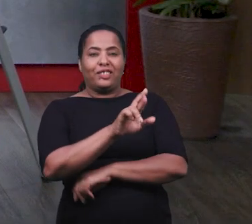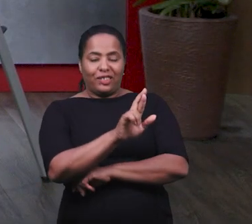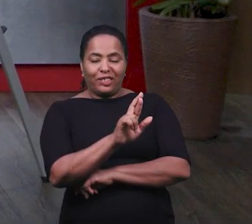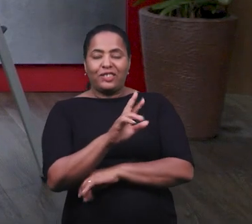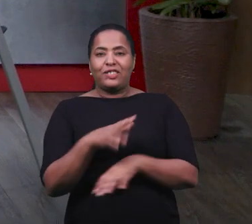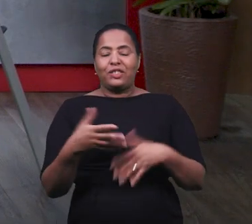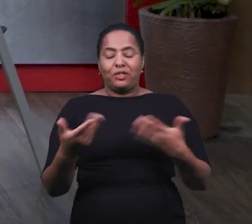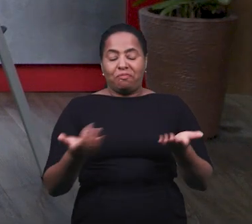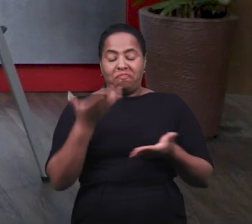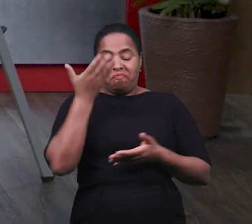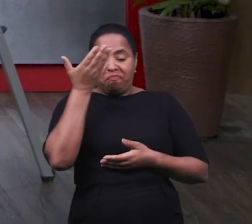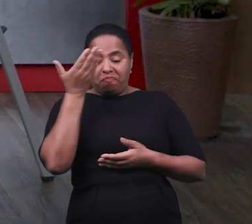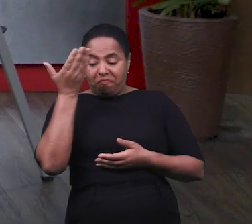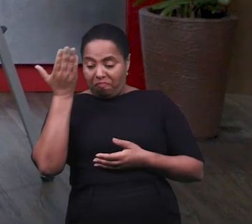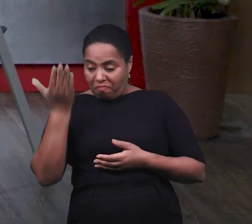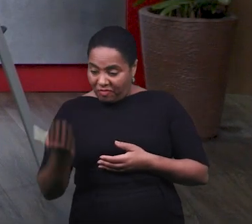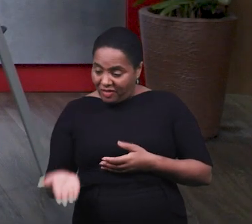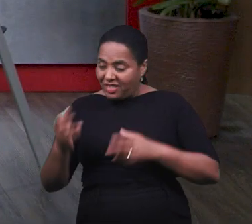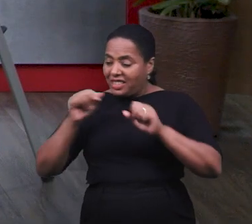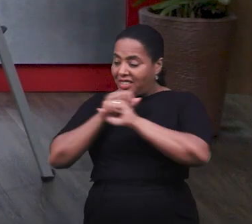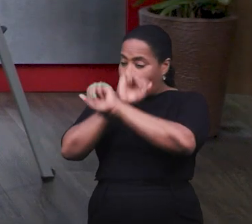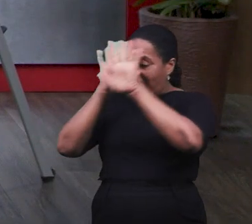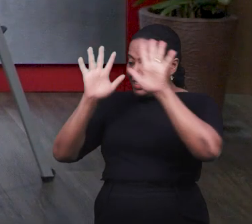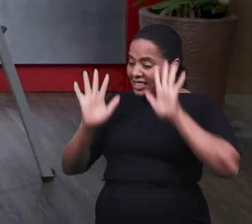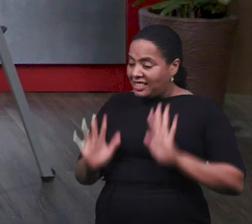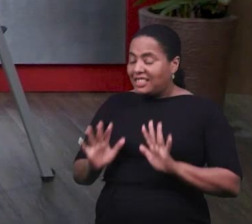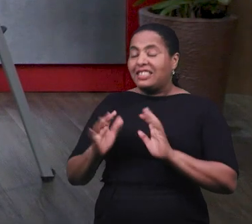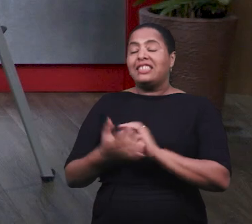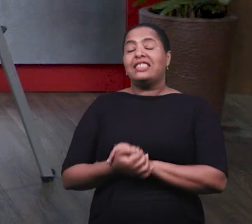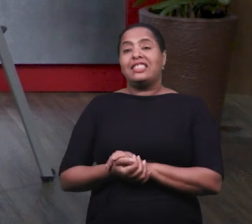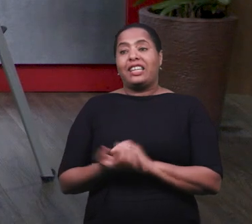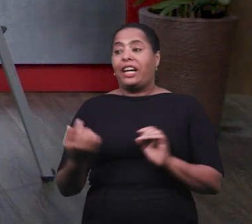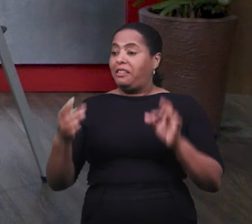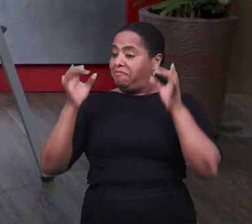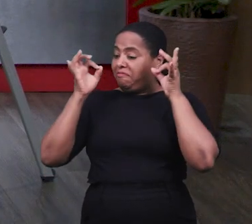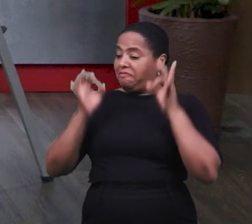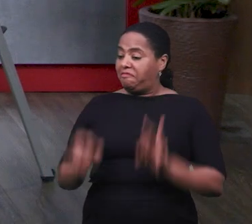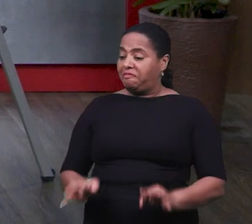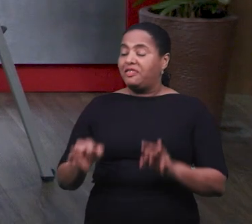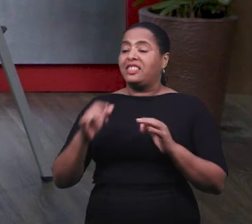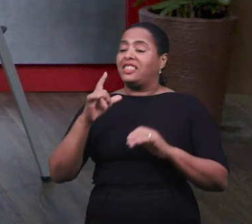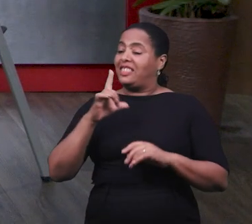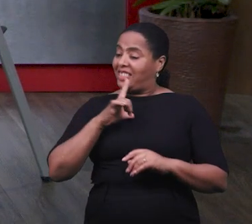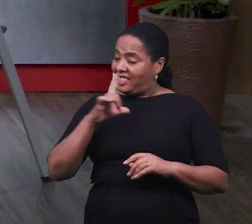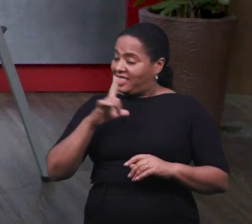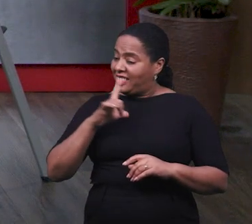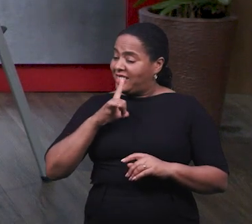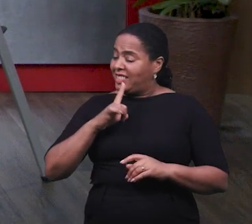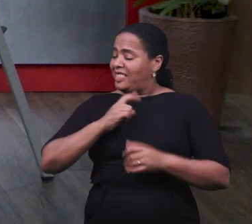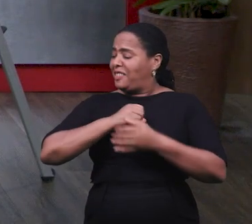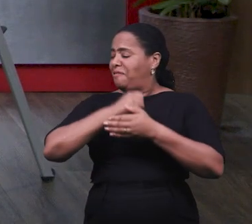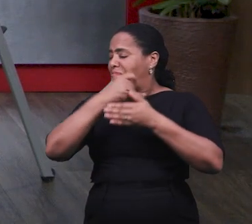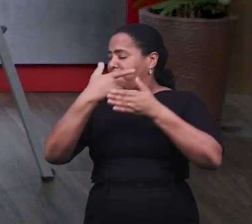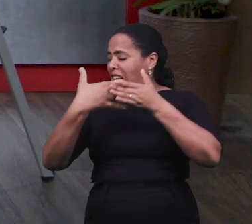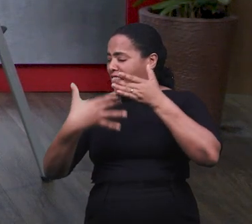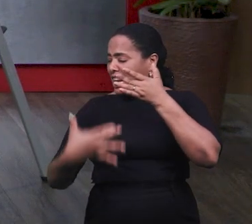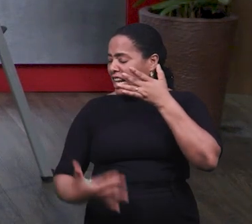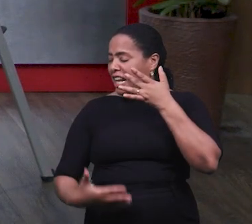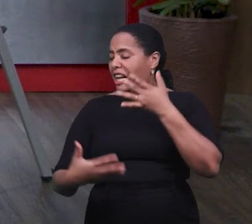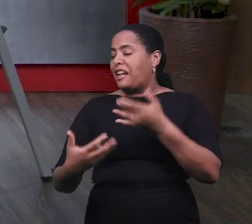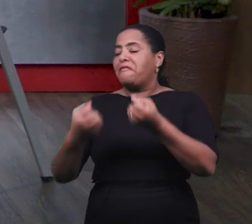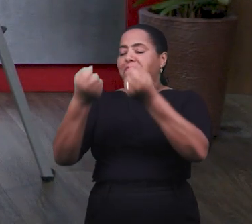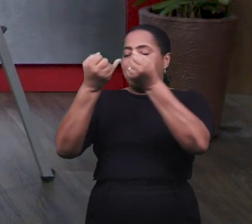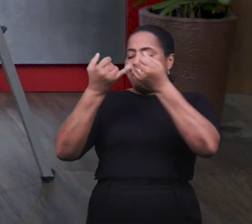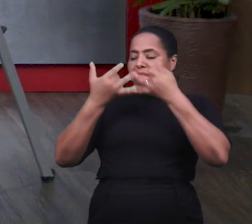senhora hoje está aqui para fazer esses esclarecimentos, né? E com certeza tem muito para nos falar, não é? Sim,